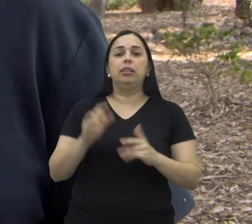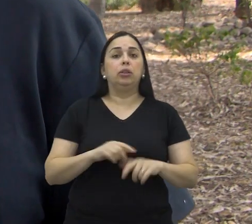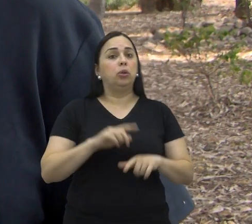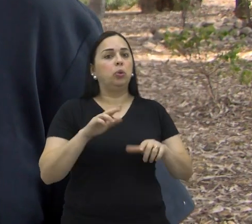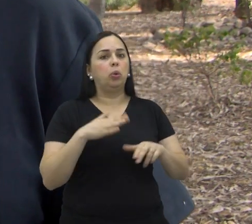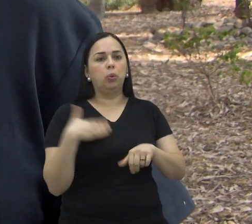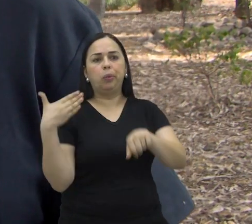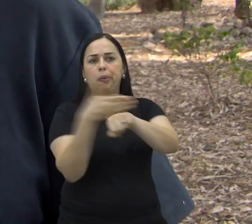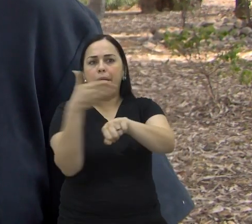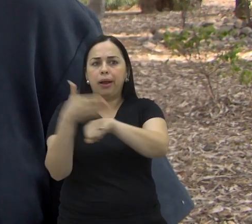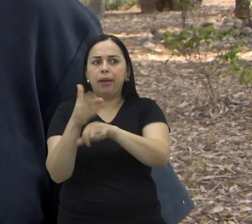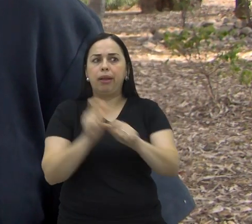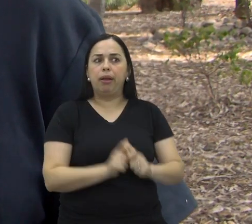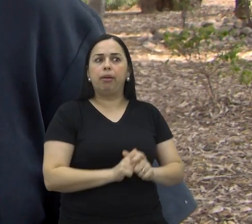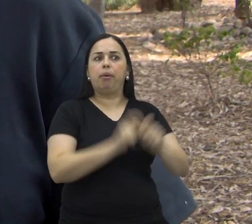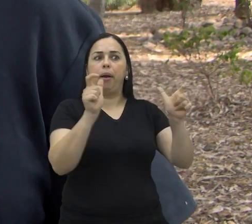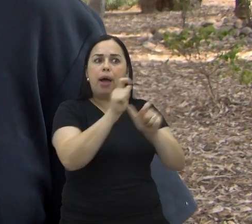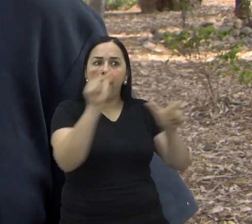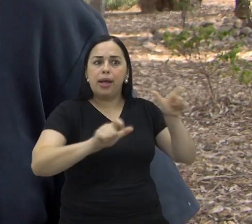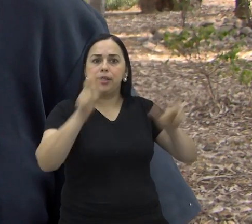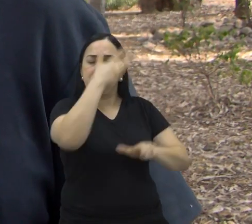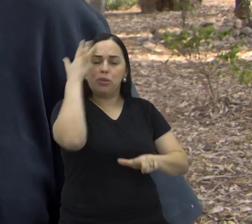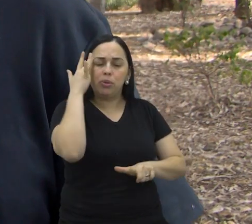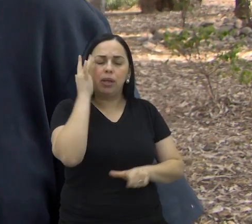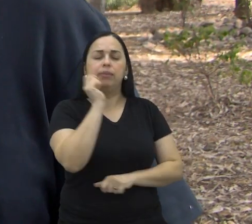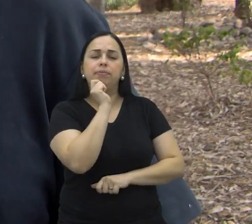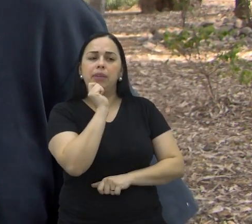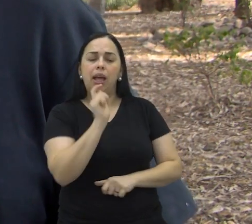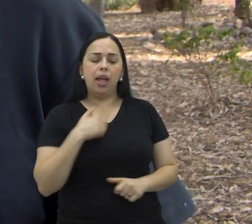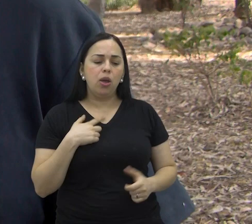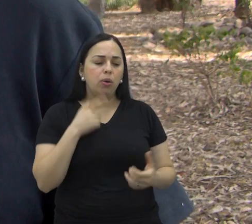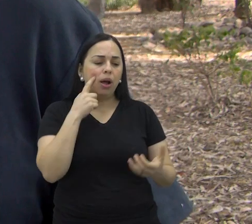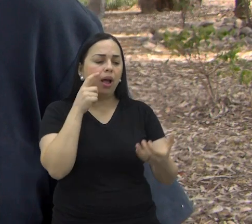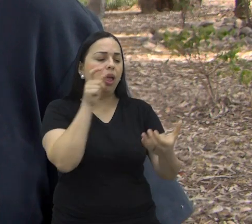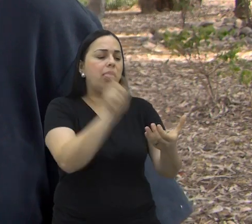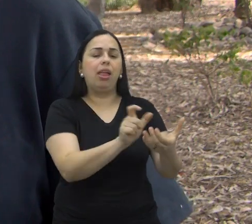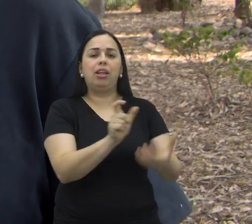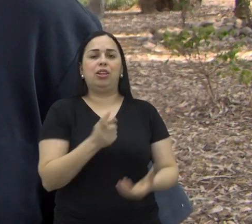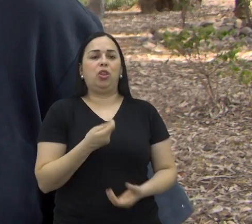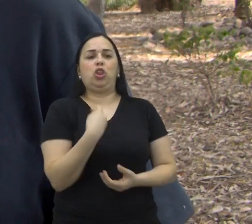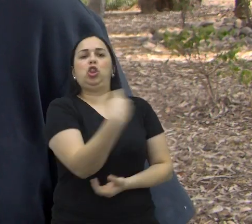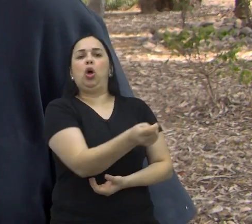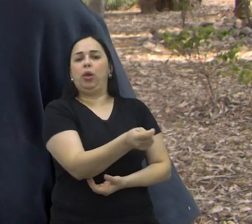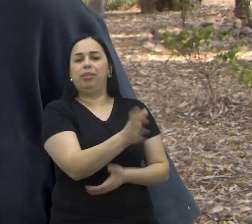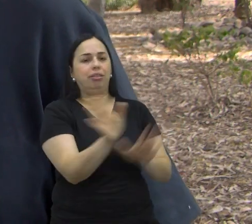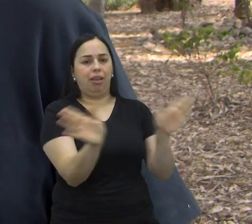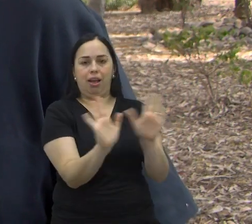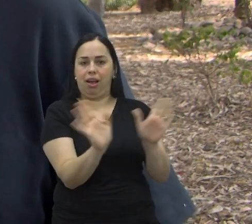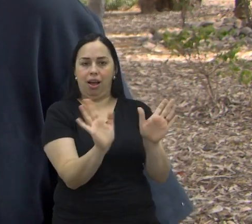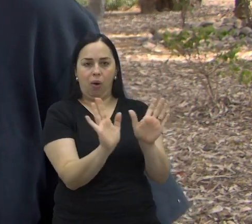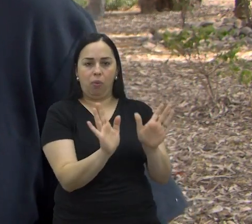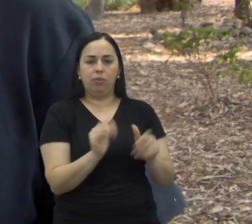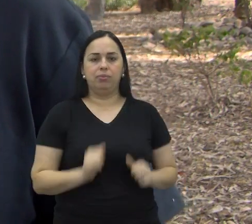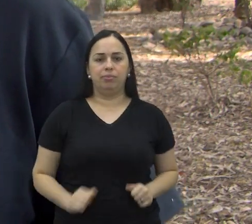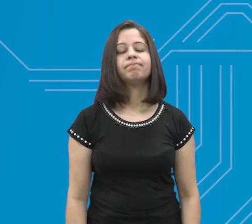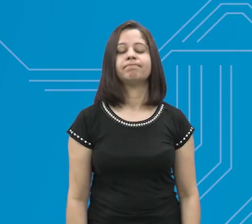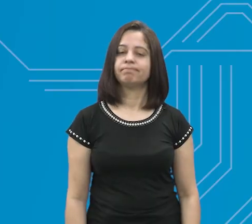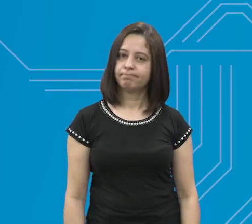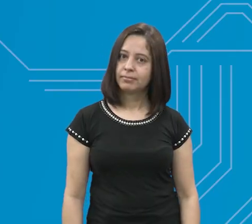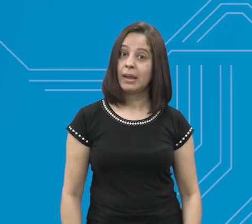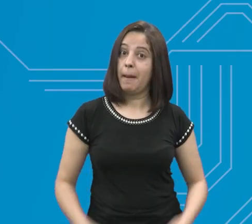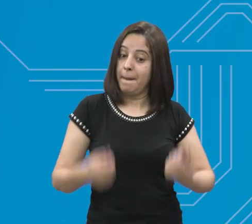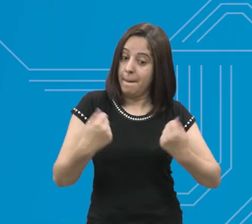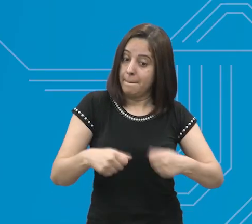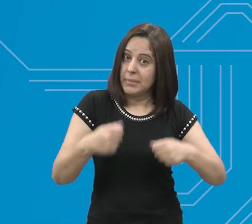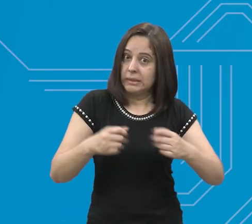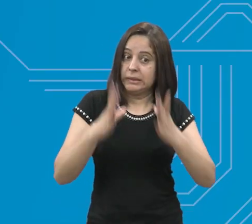público ou que vou passar. Eu prefiro acompanhar a compra, prefiro não largar o meu cartão na mão de outra pessoa. Pois